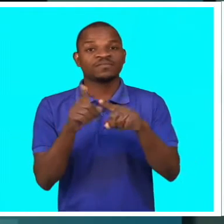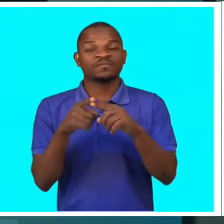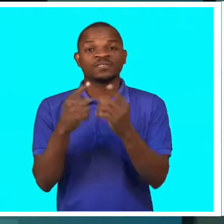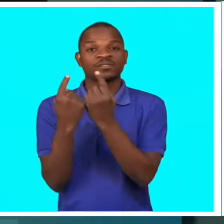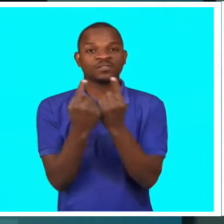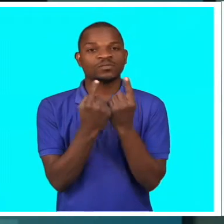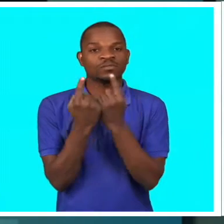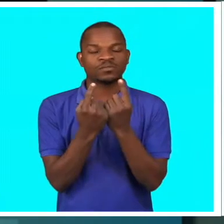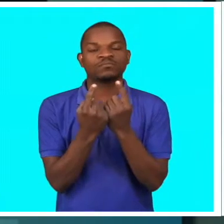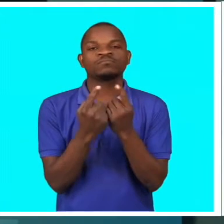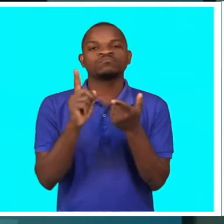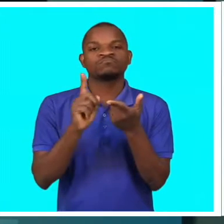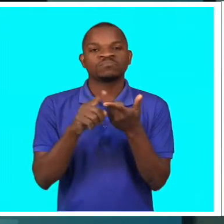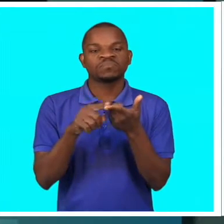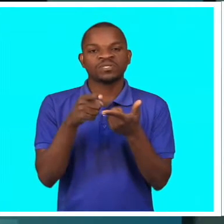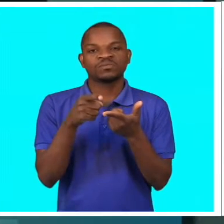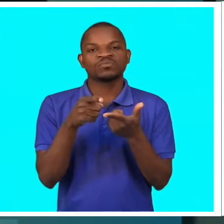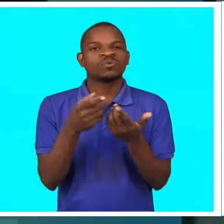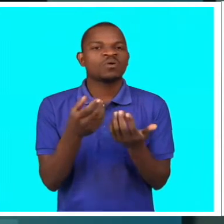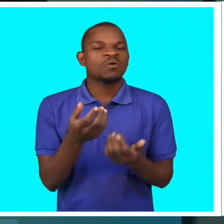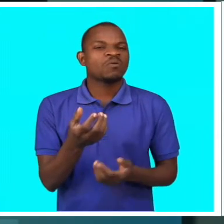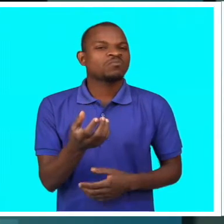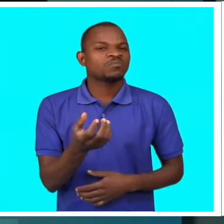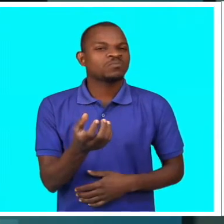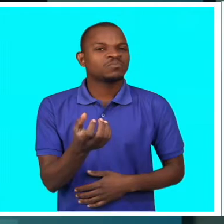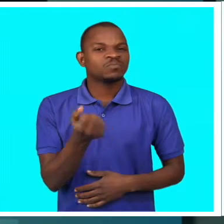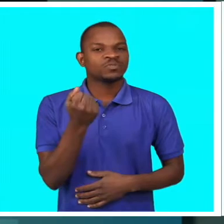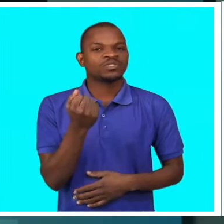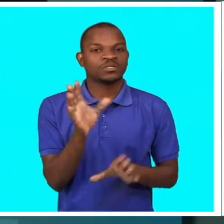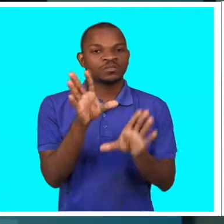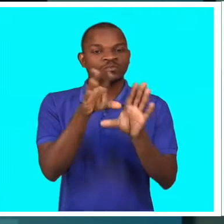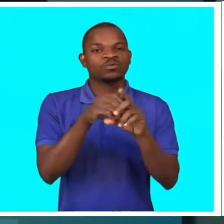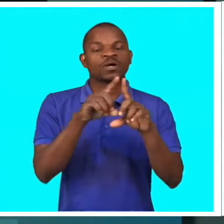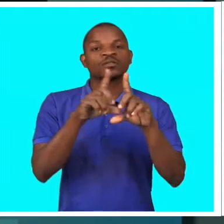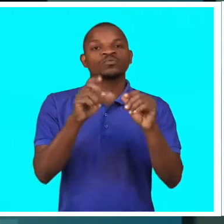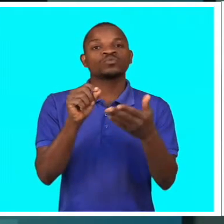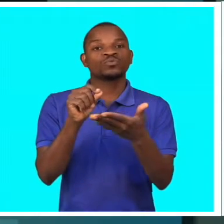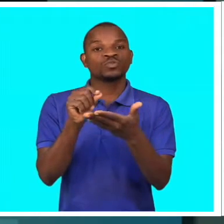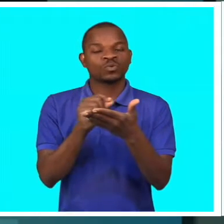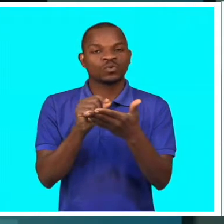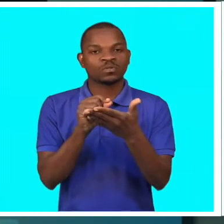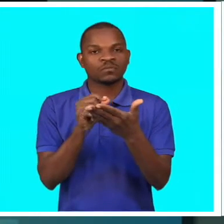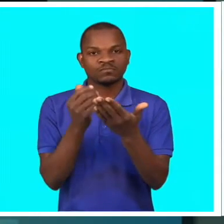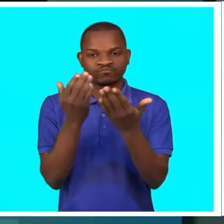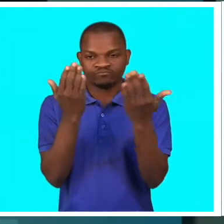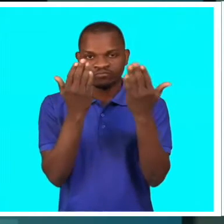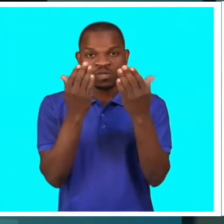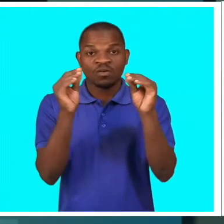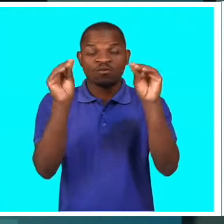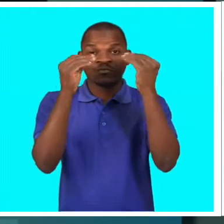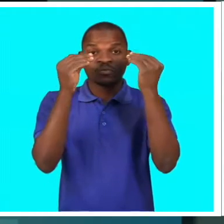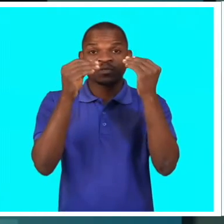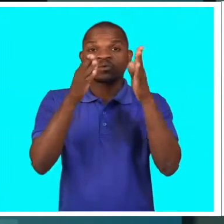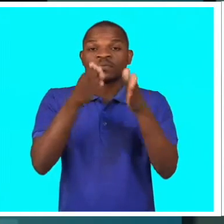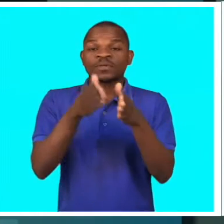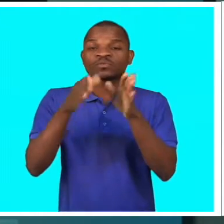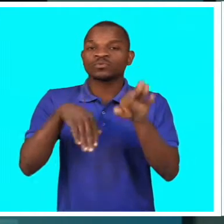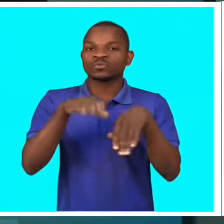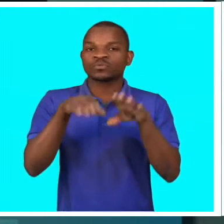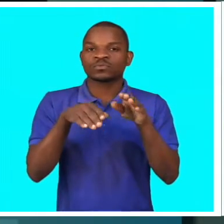situações. E isto tem a ver com, digamos assim, a escola. Eu acho que a escola de formação, jogadores de futebol,